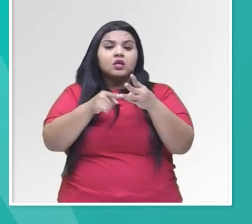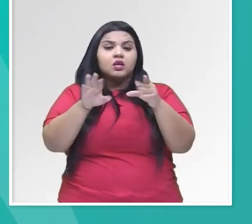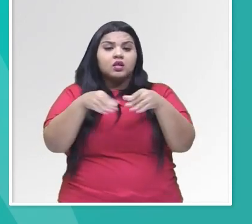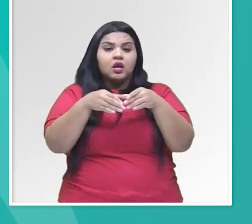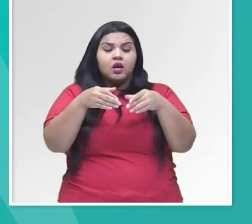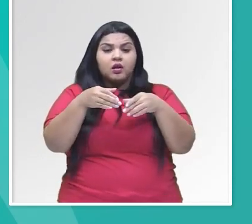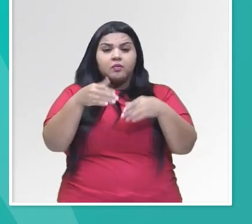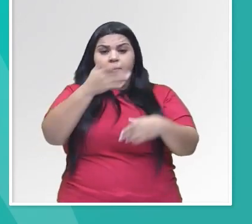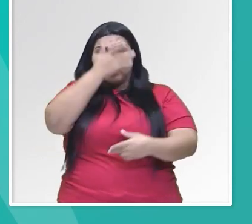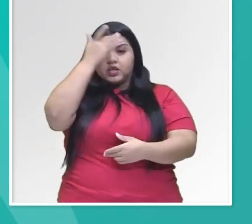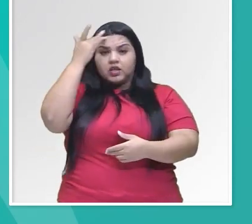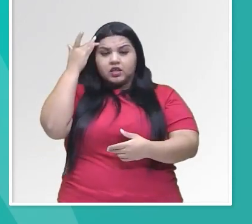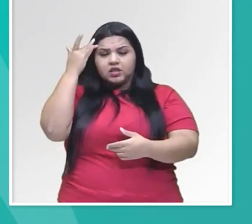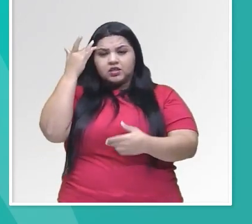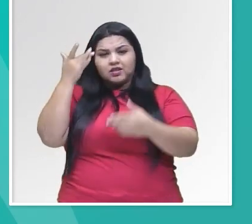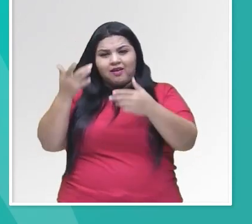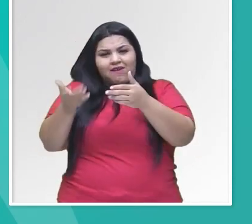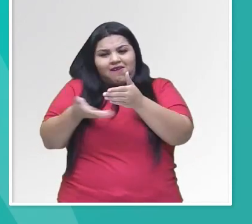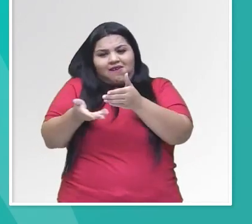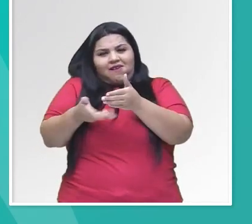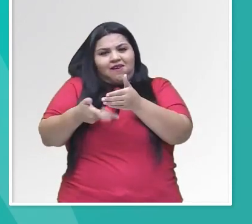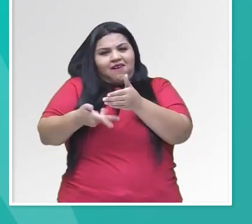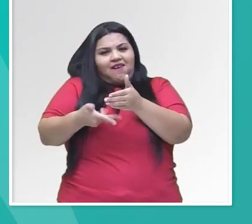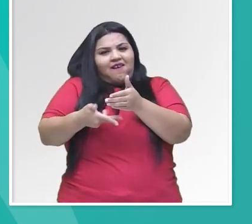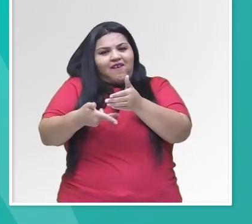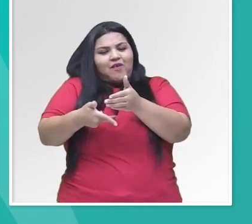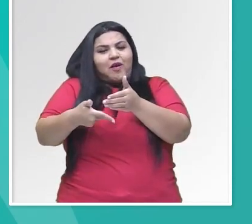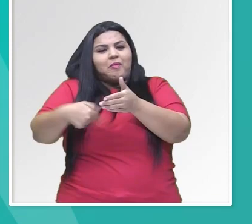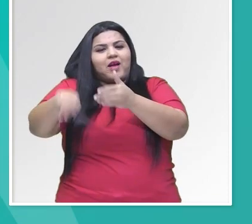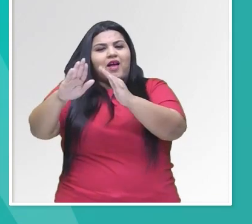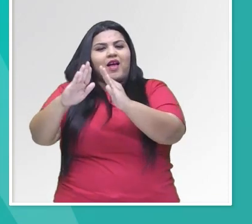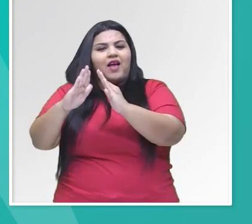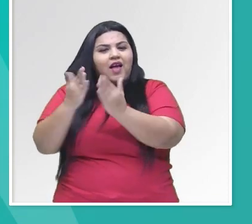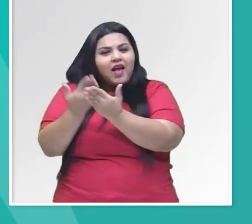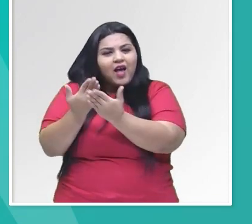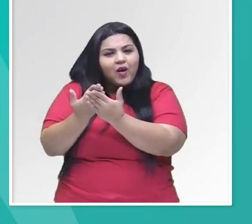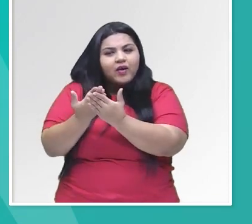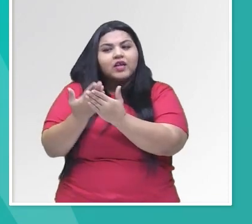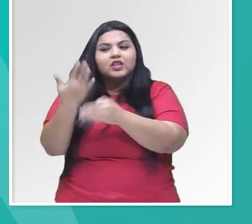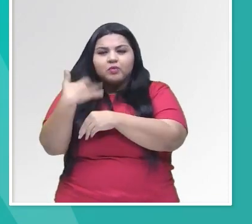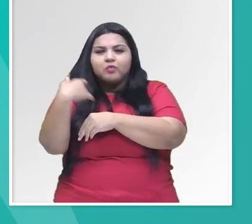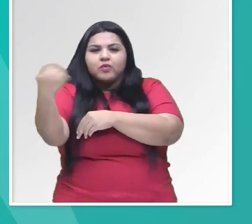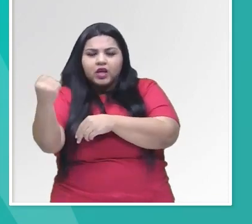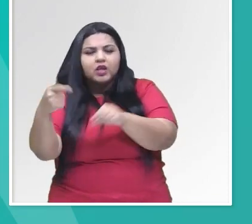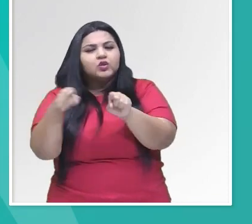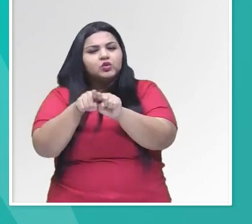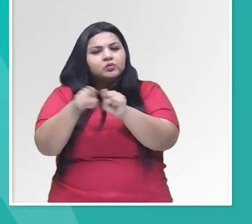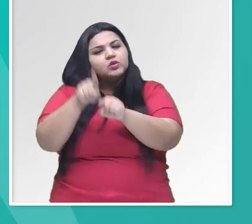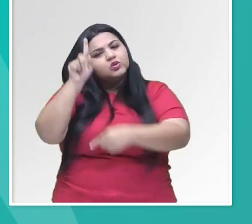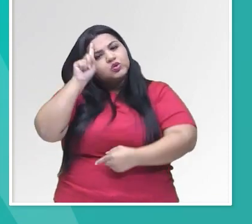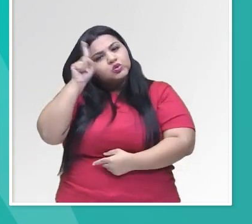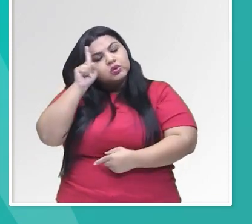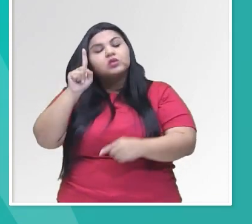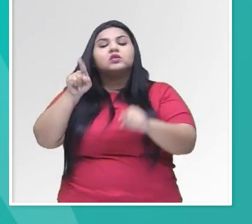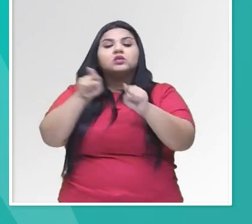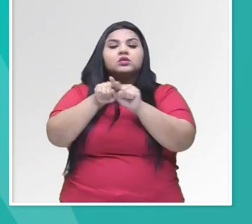que me leva de voadeira para a aula e me busca todo dia. A comunidade